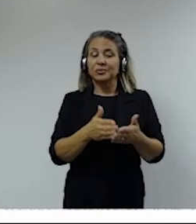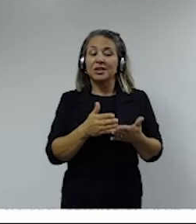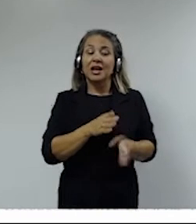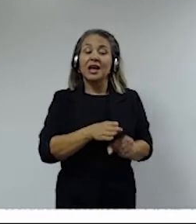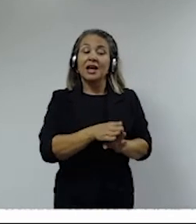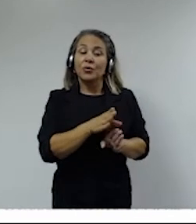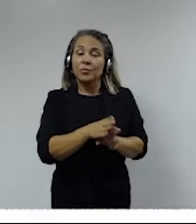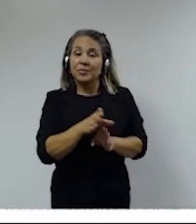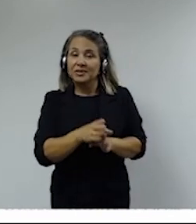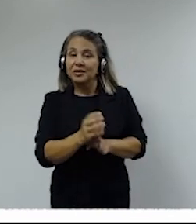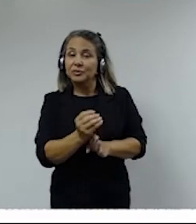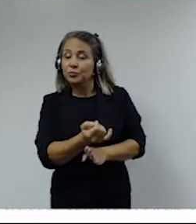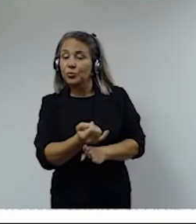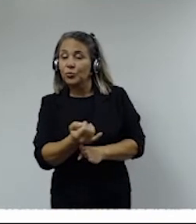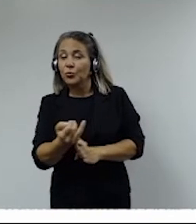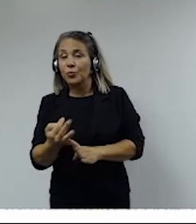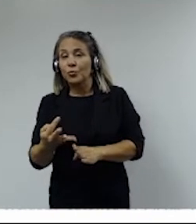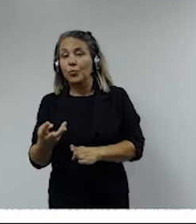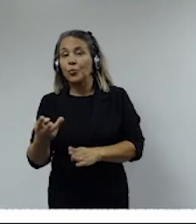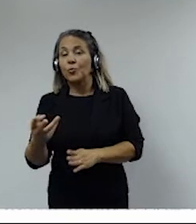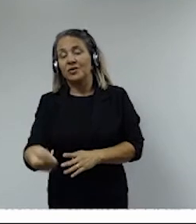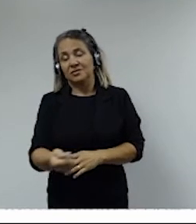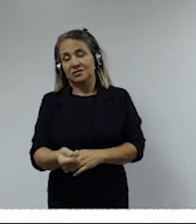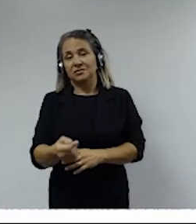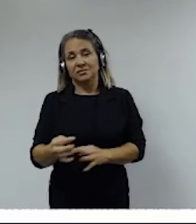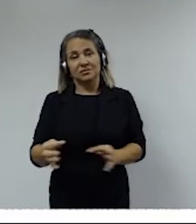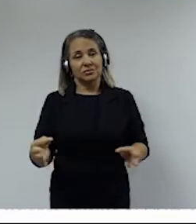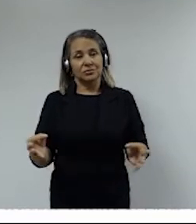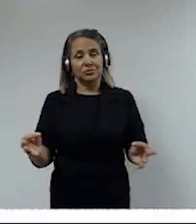por praticamente todos esses